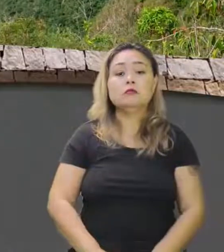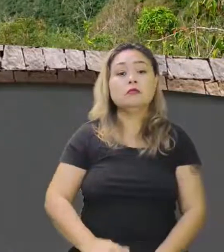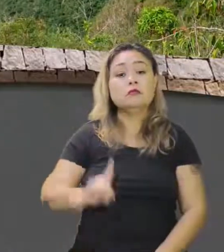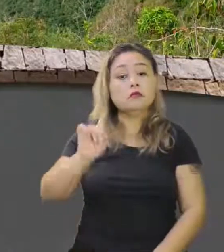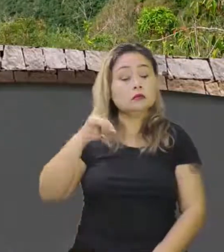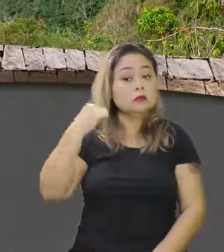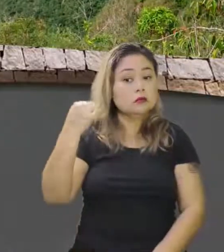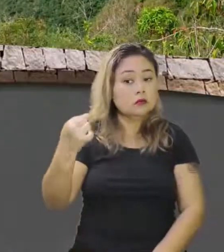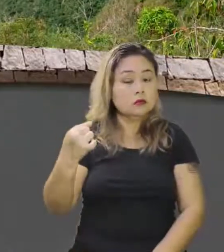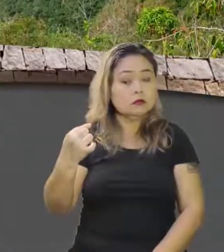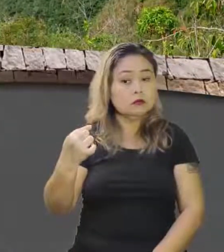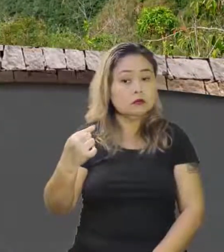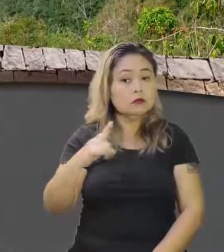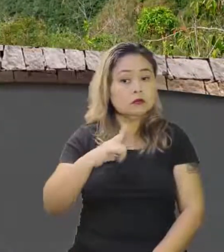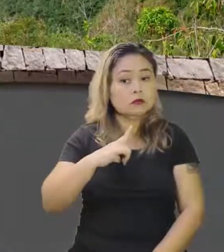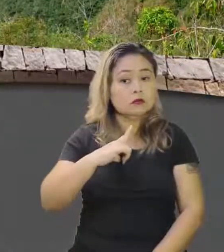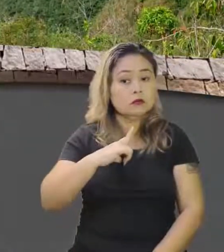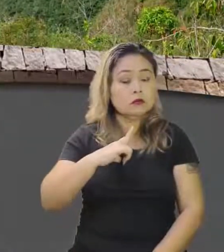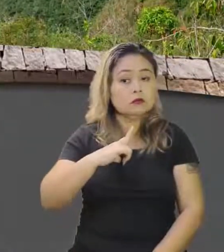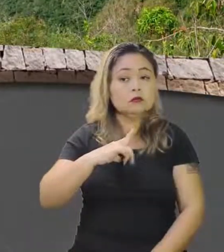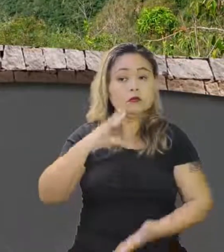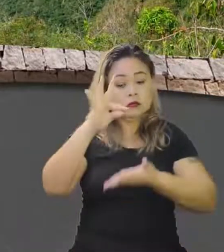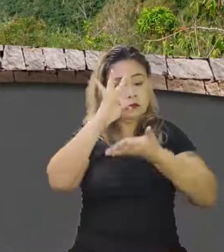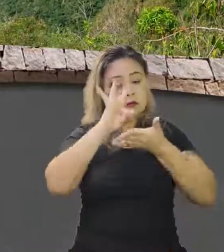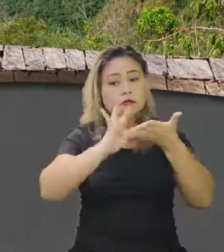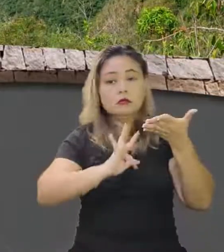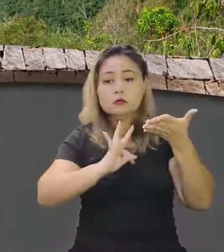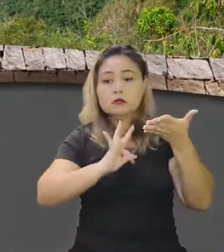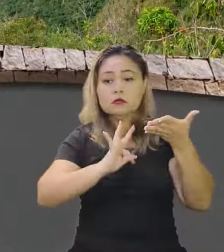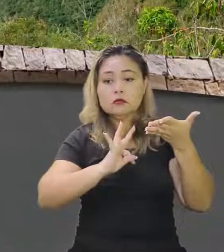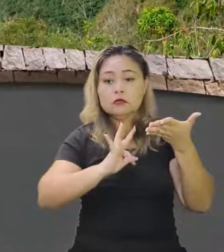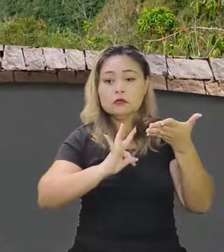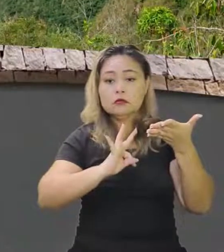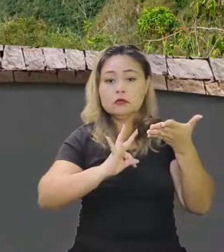Aí nós temos agora um texto